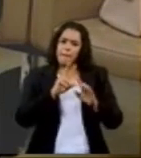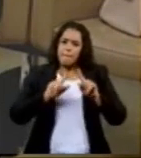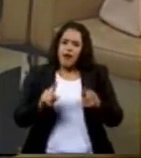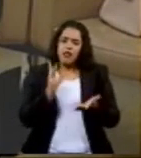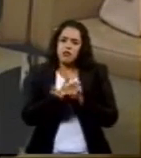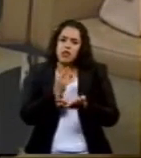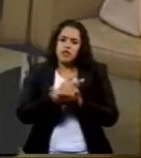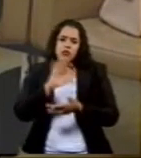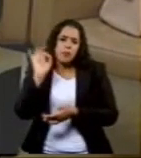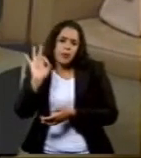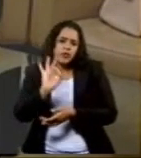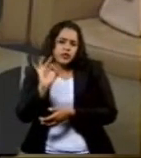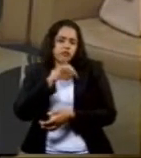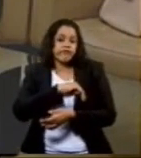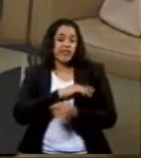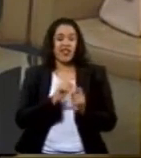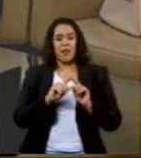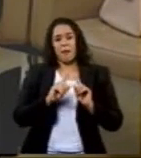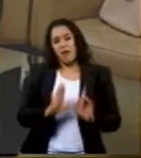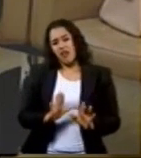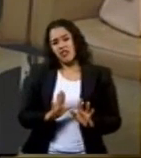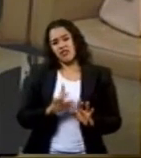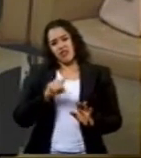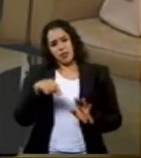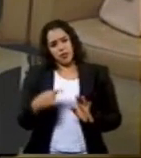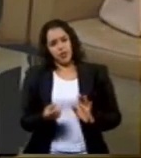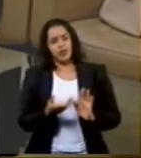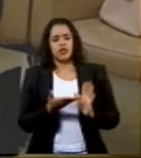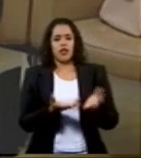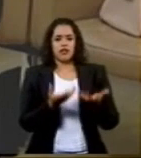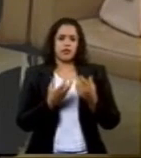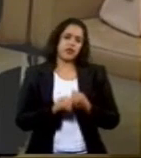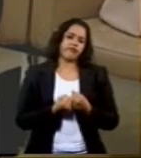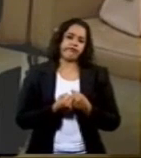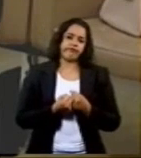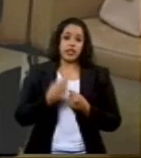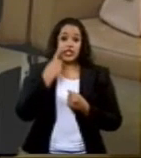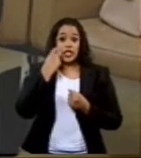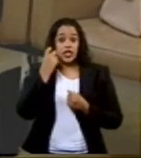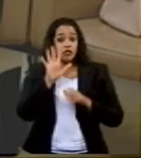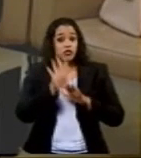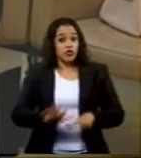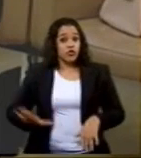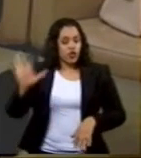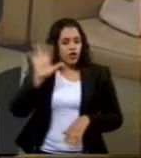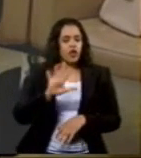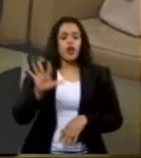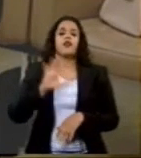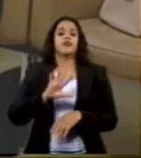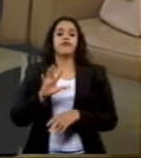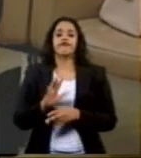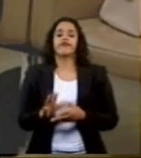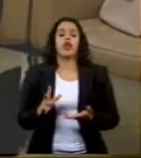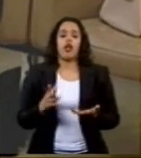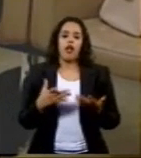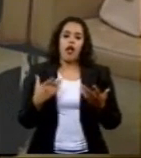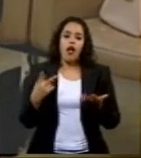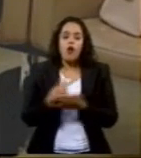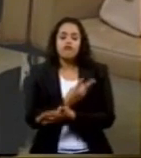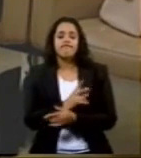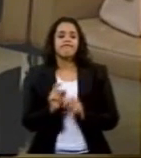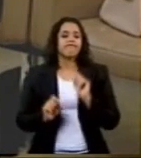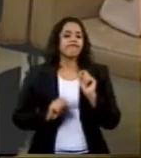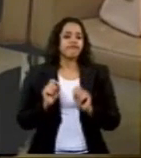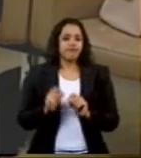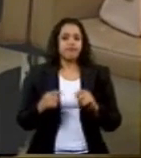Só que depois acabou sendo recebida por repercussão geral e acabou acontecendo de